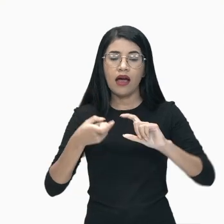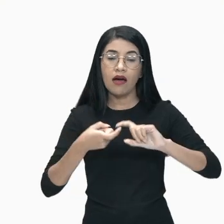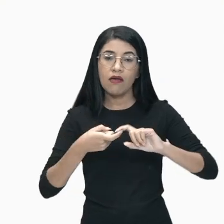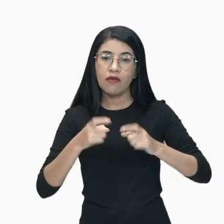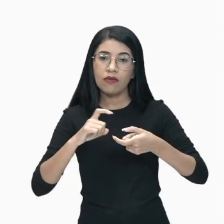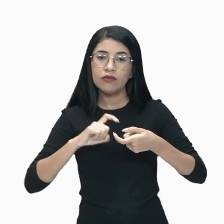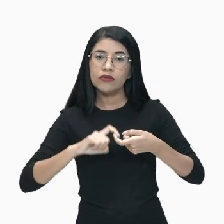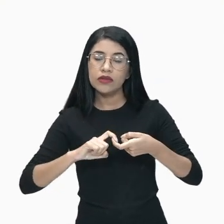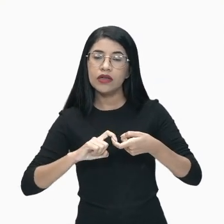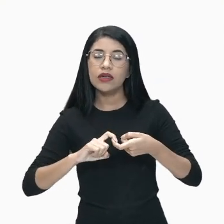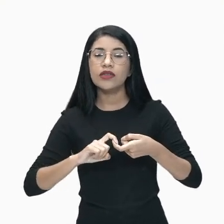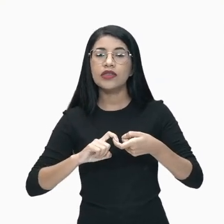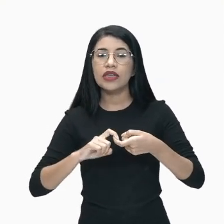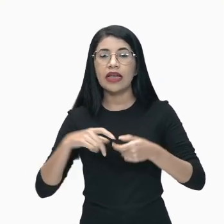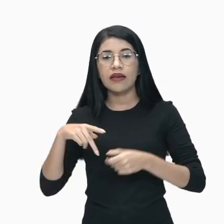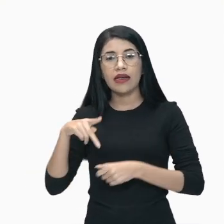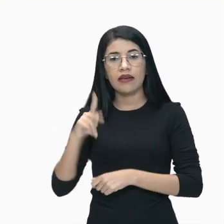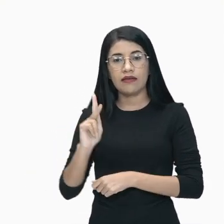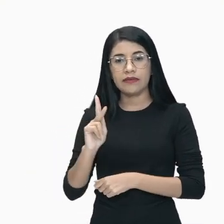chamar essa constante de K.